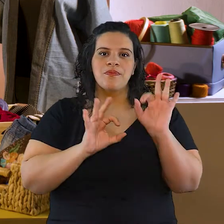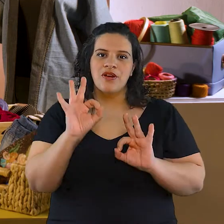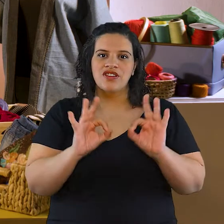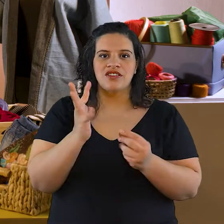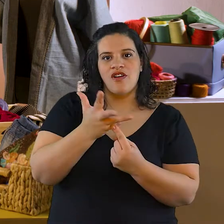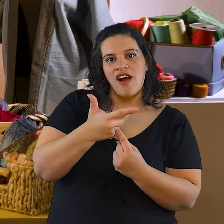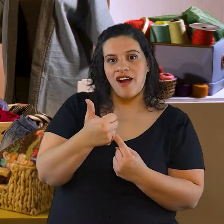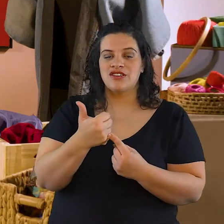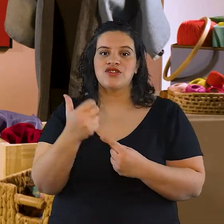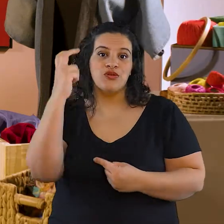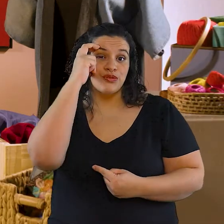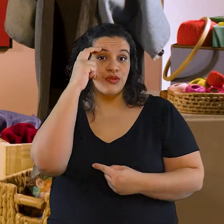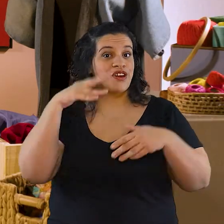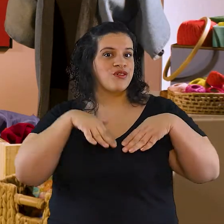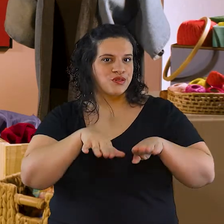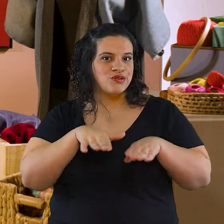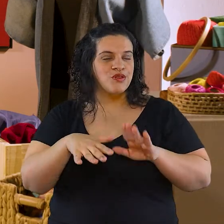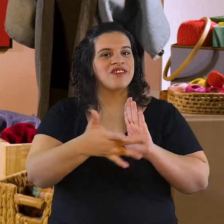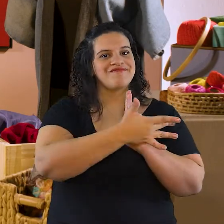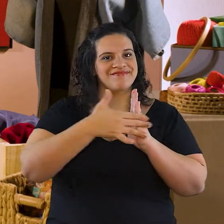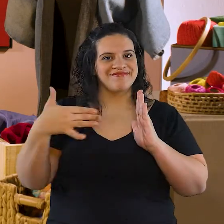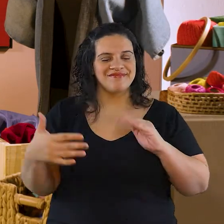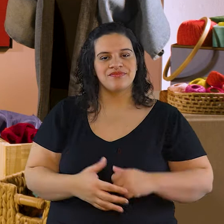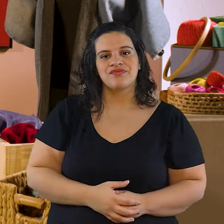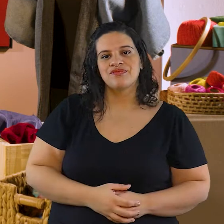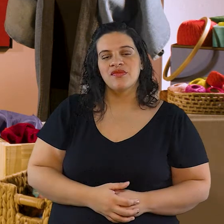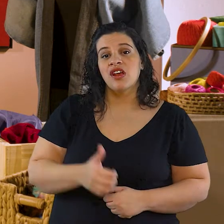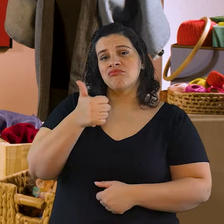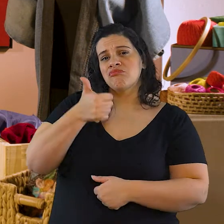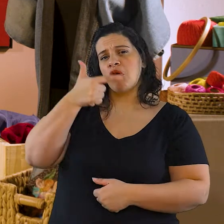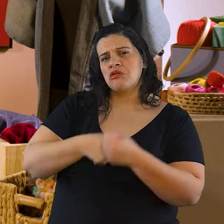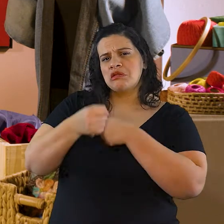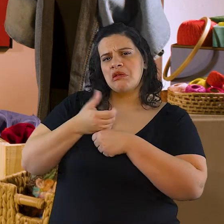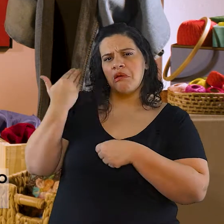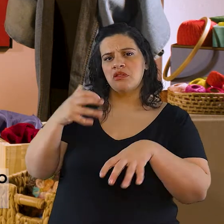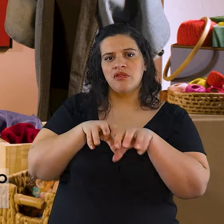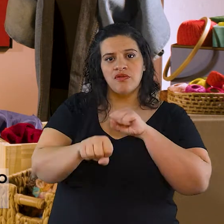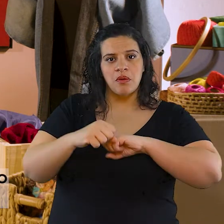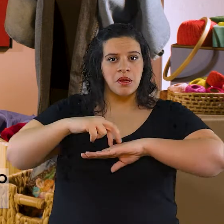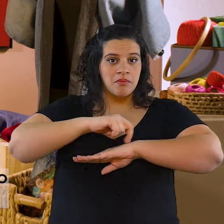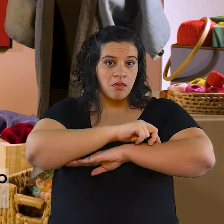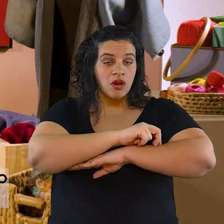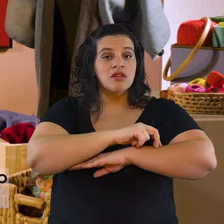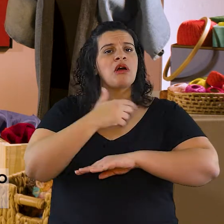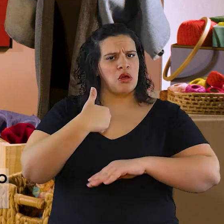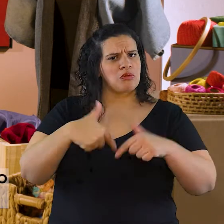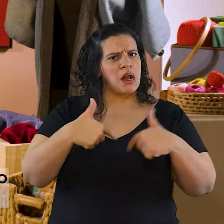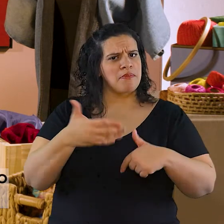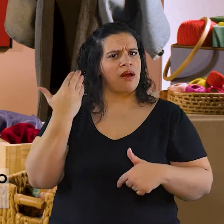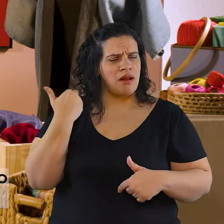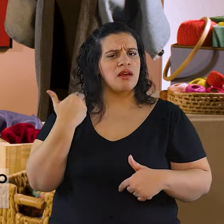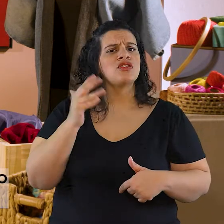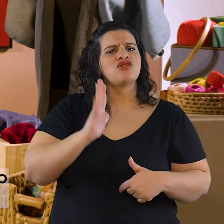Costura do Instituto Tomi-Otaki. Já me formei há uns 12 anos em moda, cheguei a trabalhar na área e trabalhava em regiões